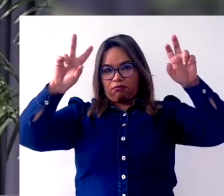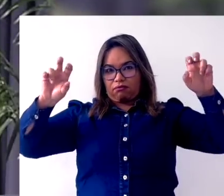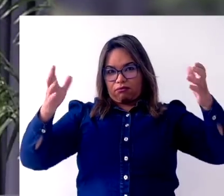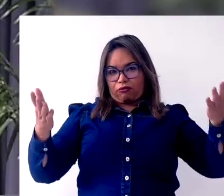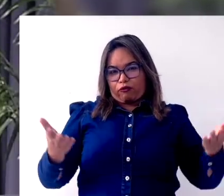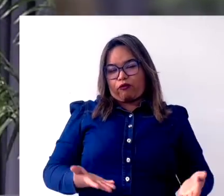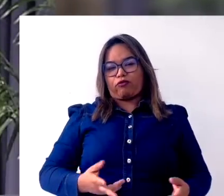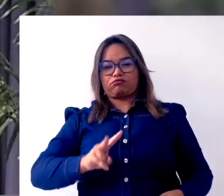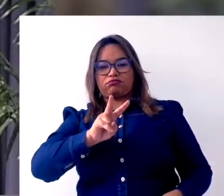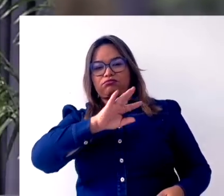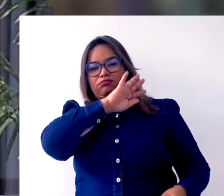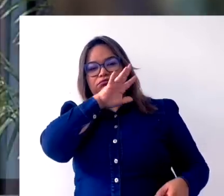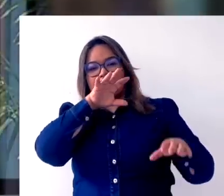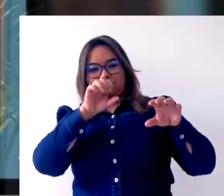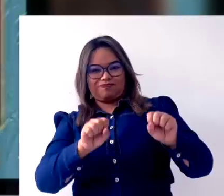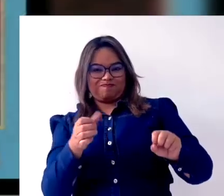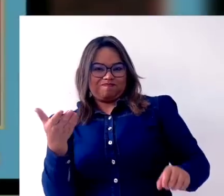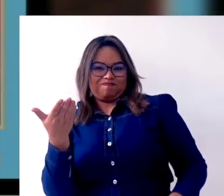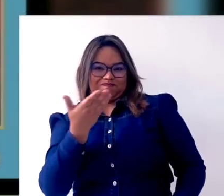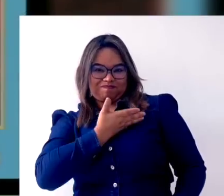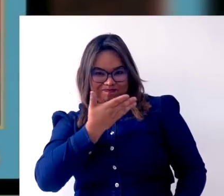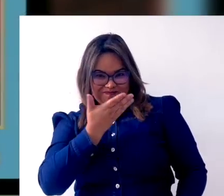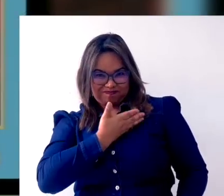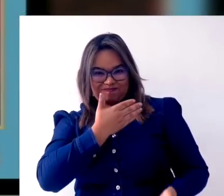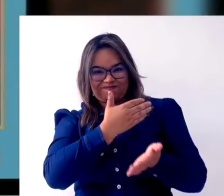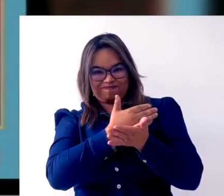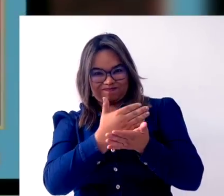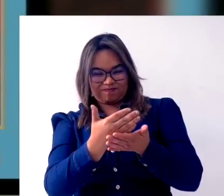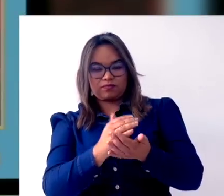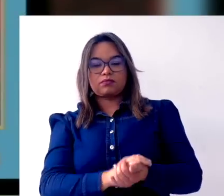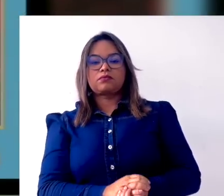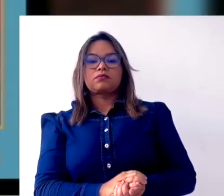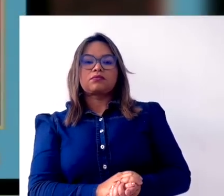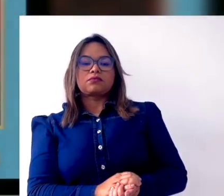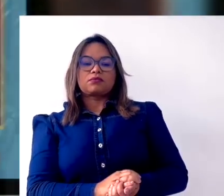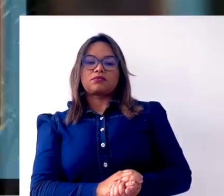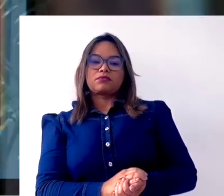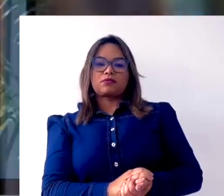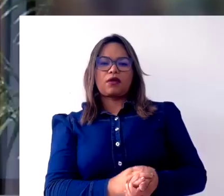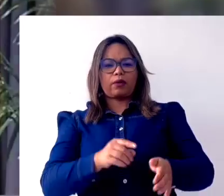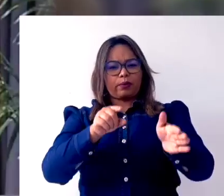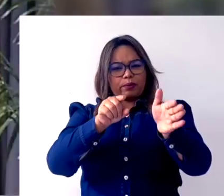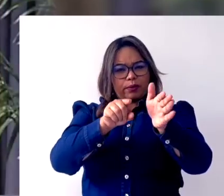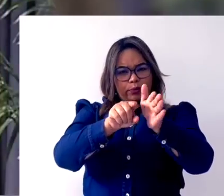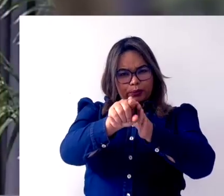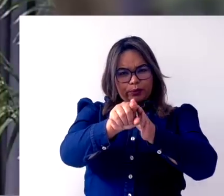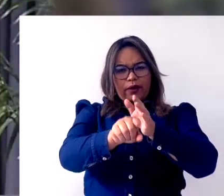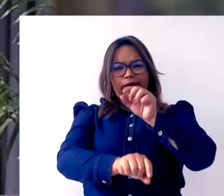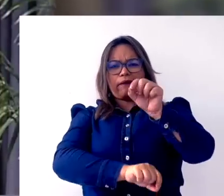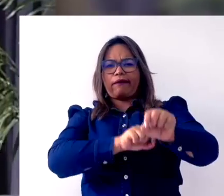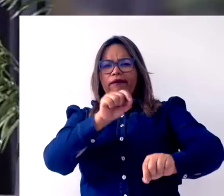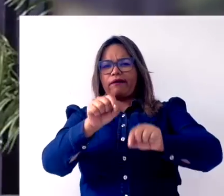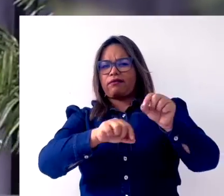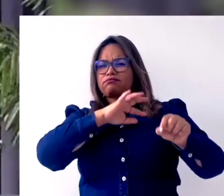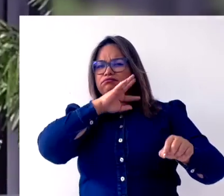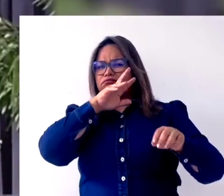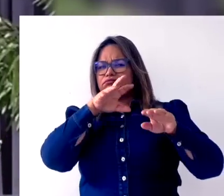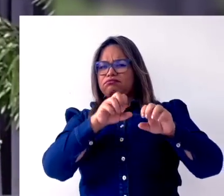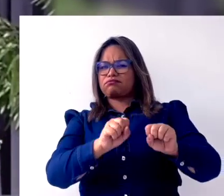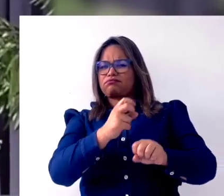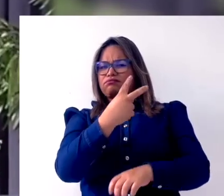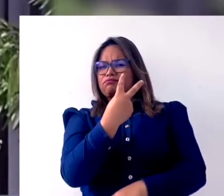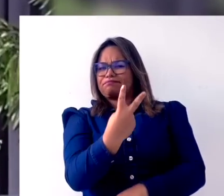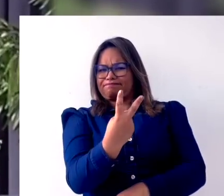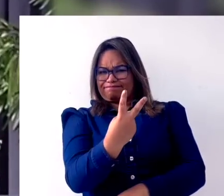As duas bestas se tornam amigas. Este é o tópico da palestra de hoje à noite. E a pergunta agora é: quem